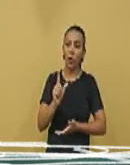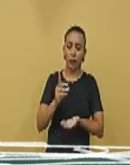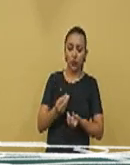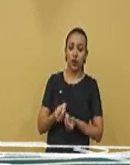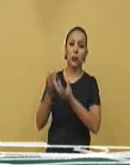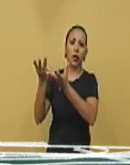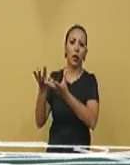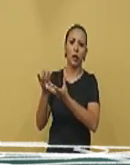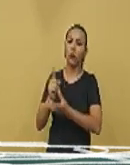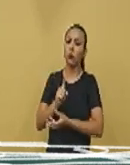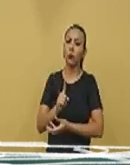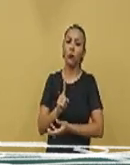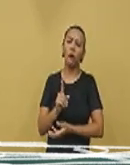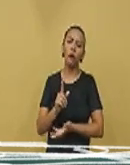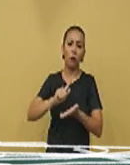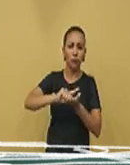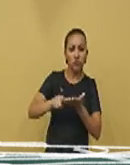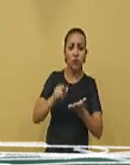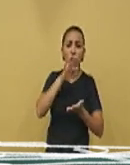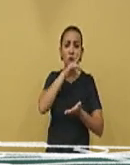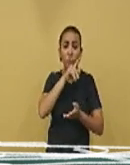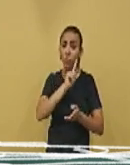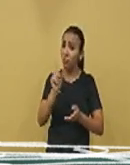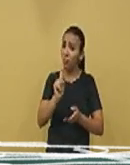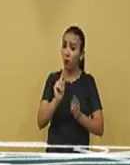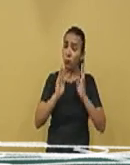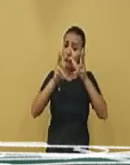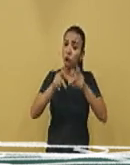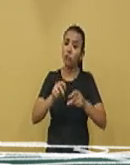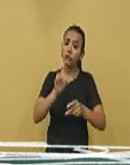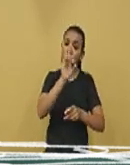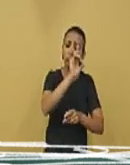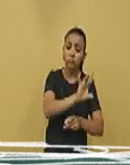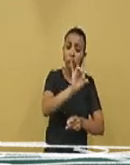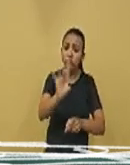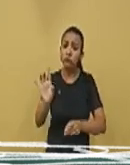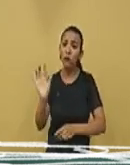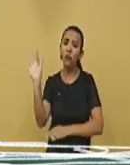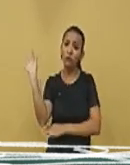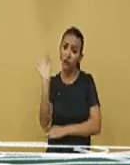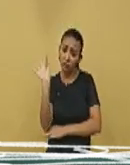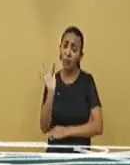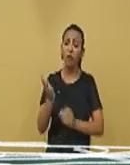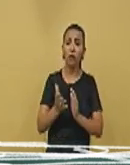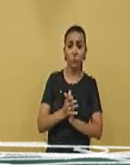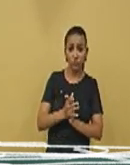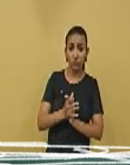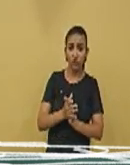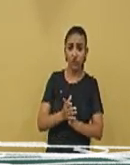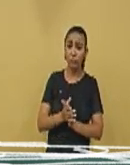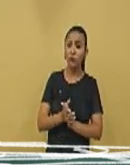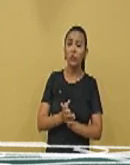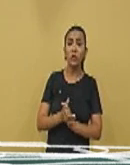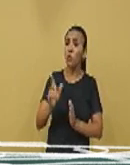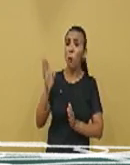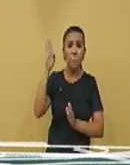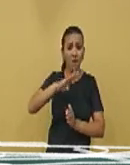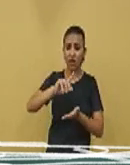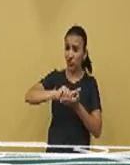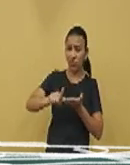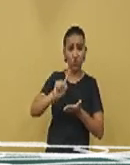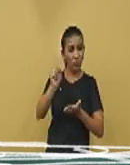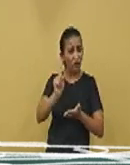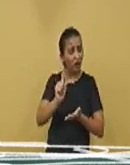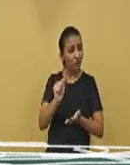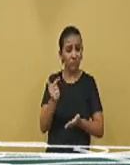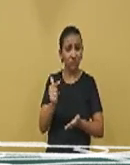gestão. Se for má gestão de todas as unidades acadêmicas, é uma gestão. Mas não é, não existe uma gestão.